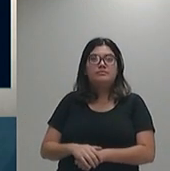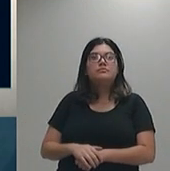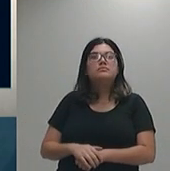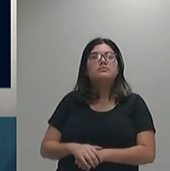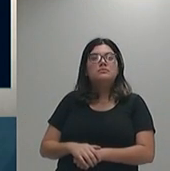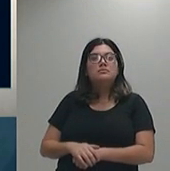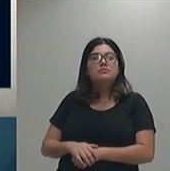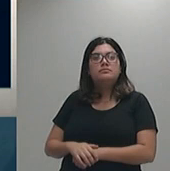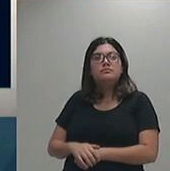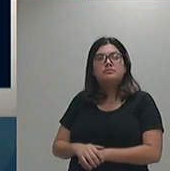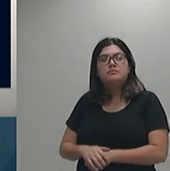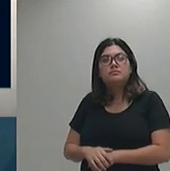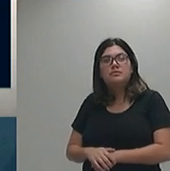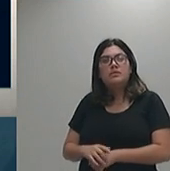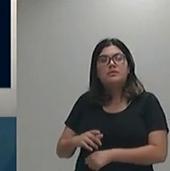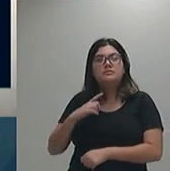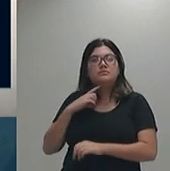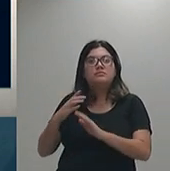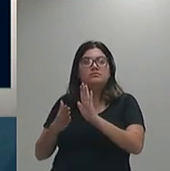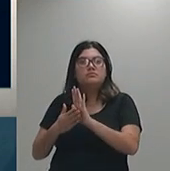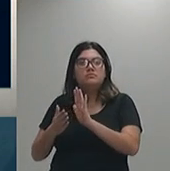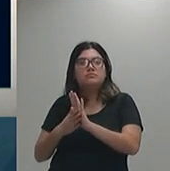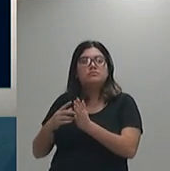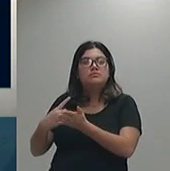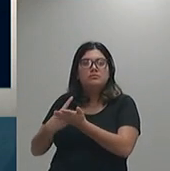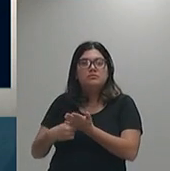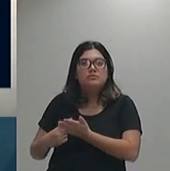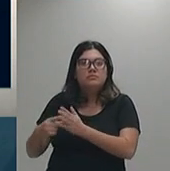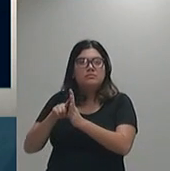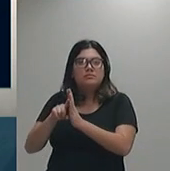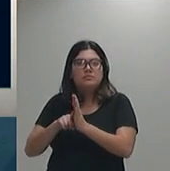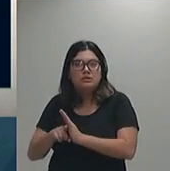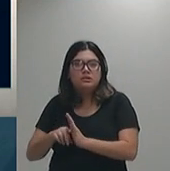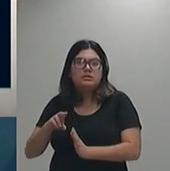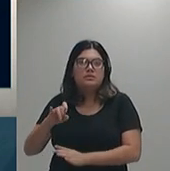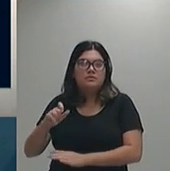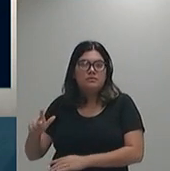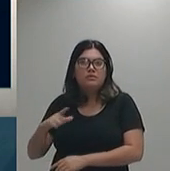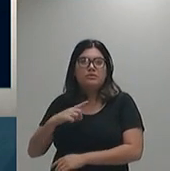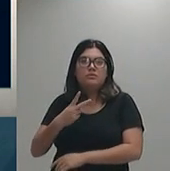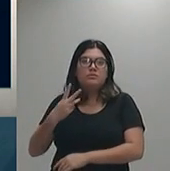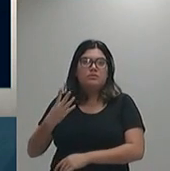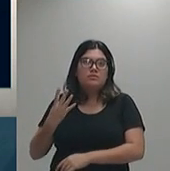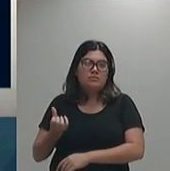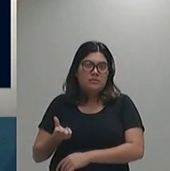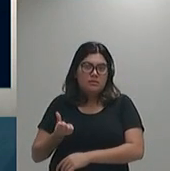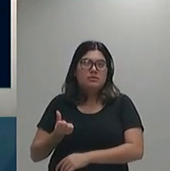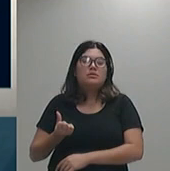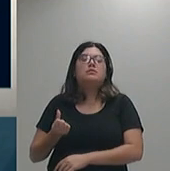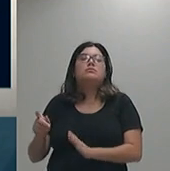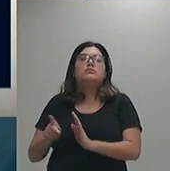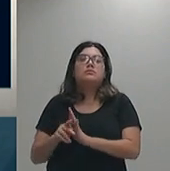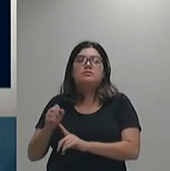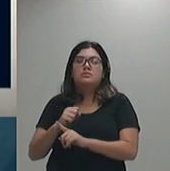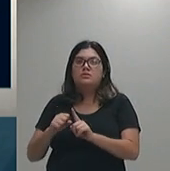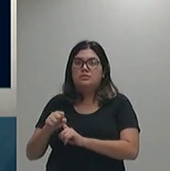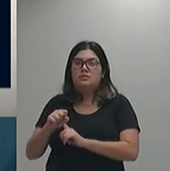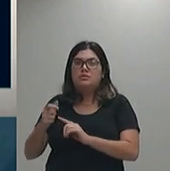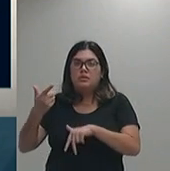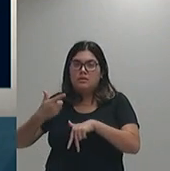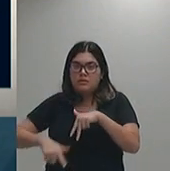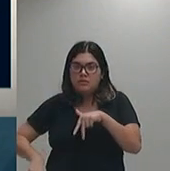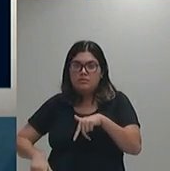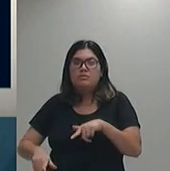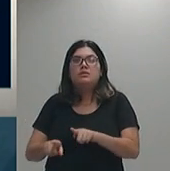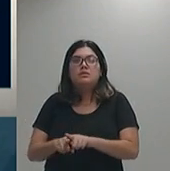tempo proposta apurar responsabilidade civil dos controladores com base nos 46 da Lei das sociedades anônimas pelos danos advindos dos